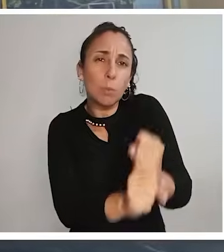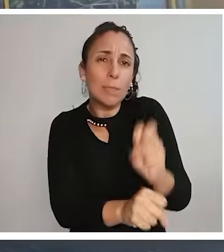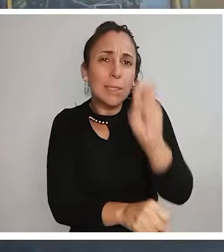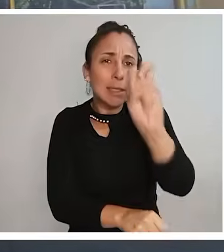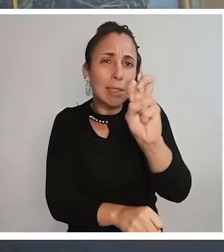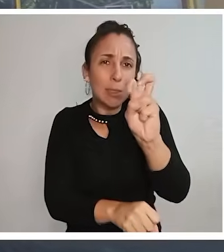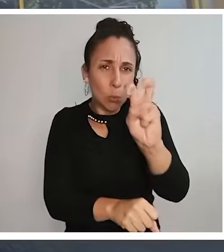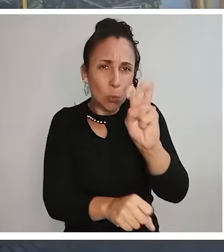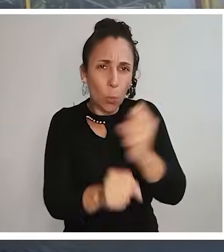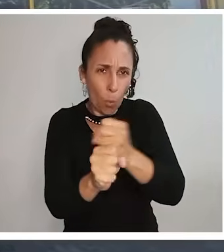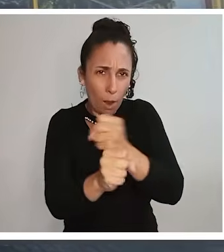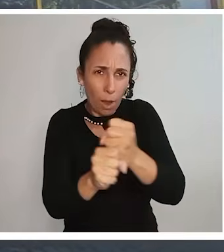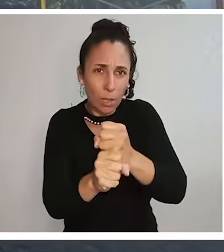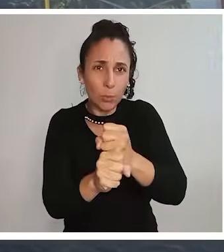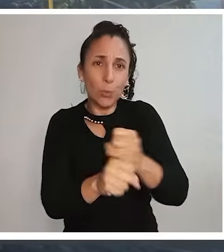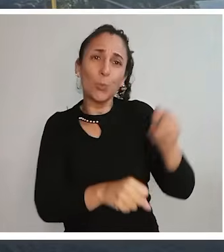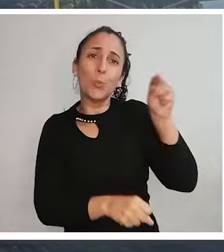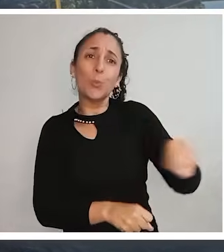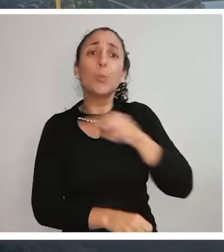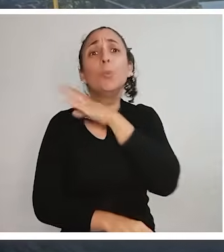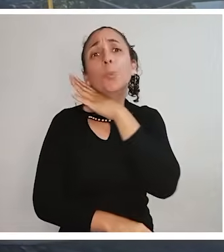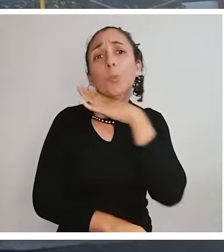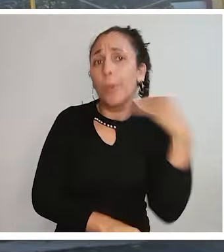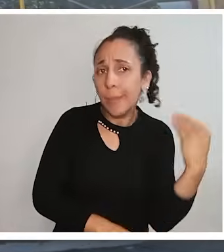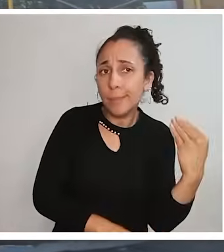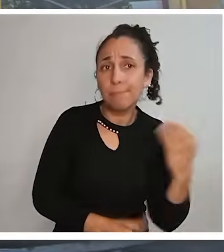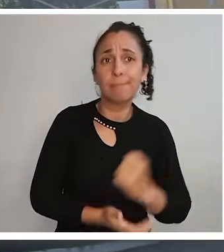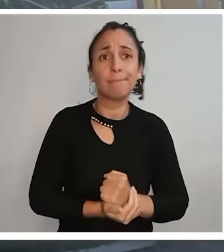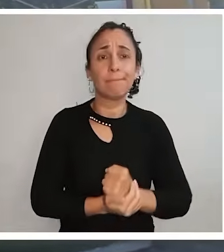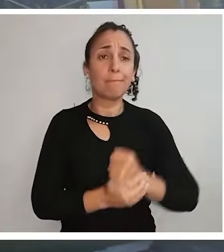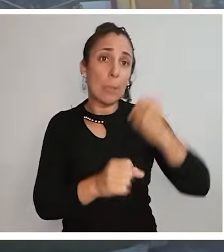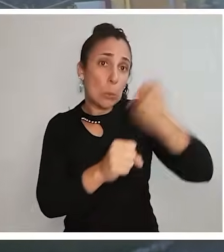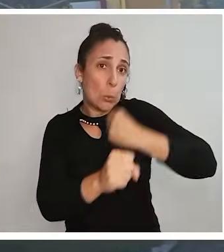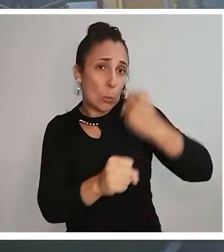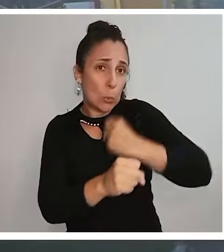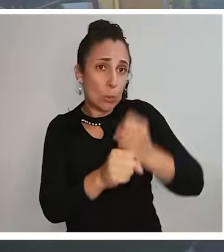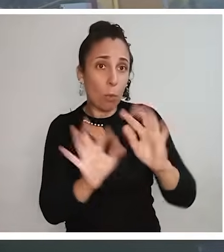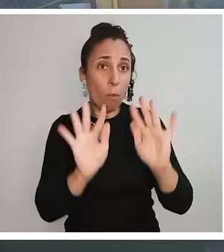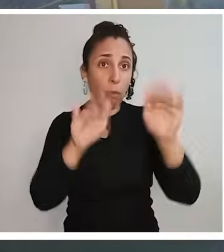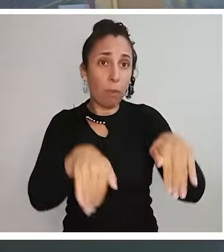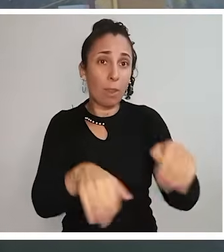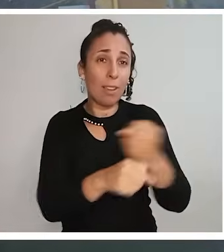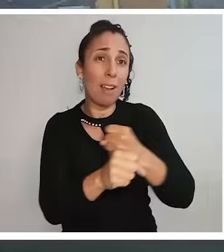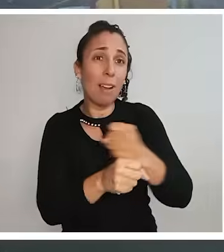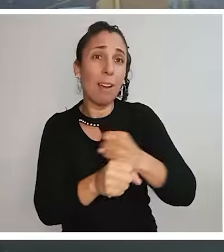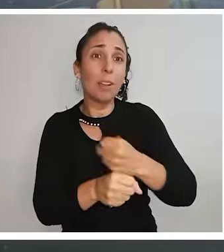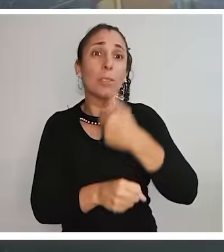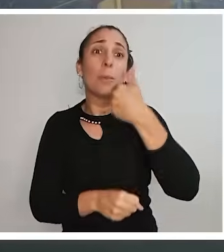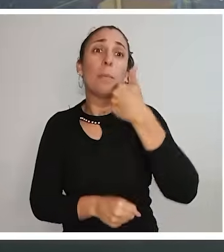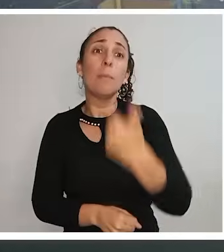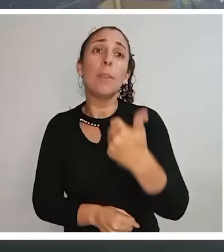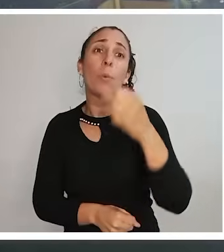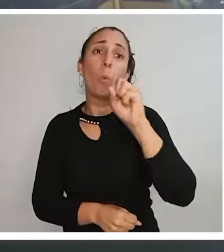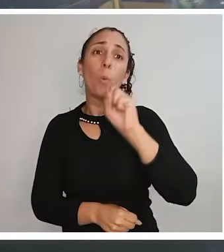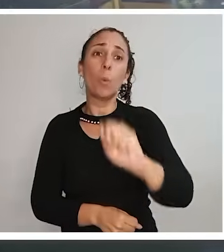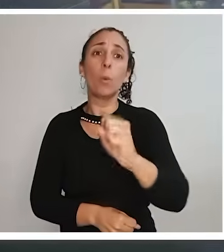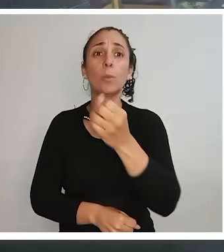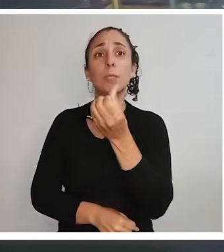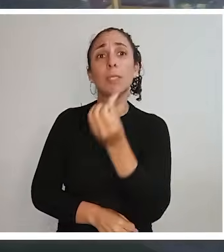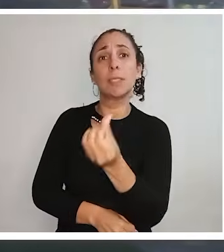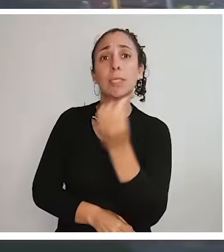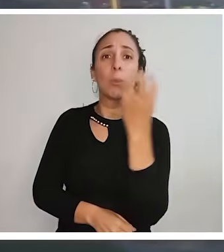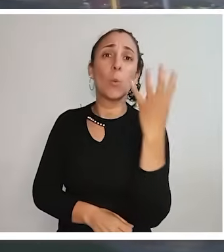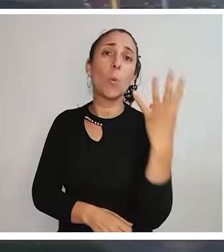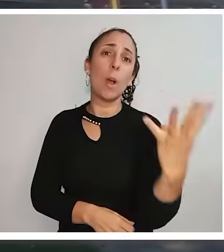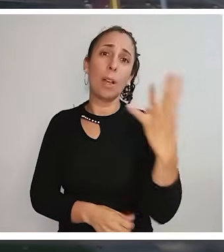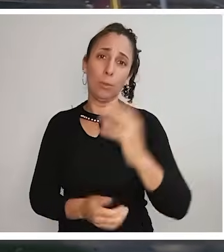plantio. O que Joaquim da Costa não esperava é que 5 anos após o início das obras, ele viria a falecer. As